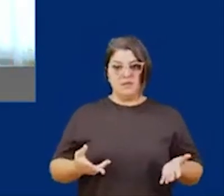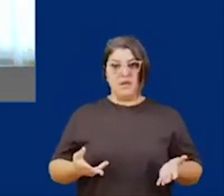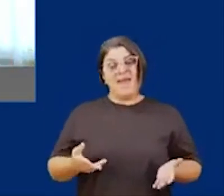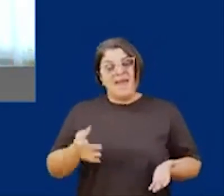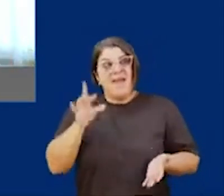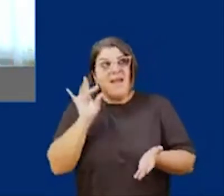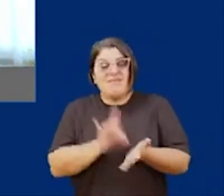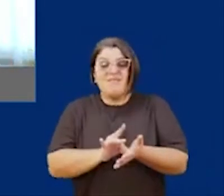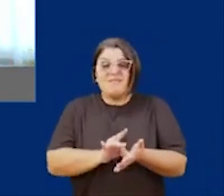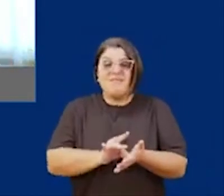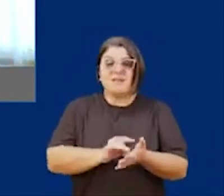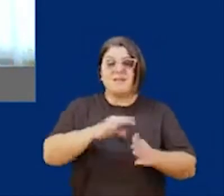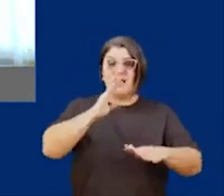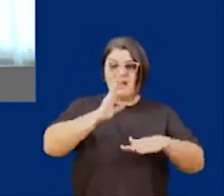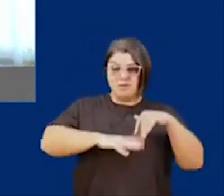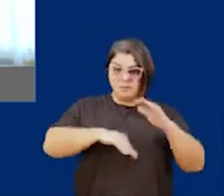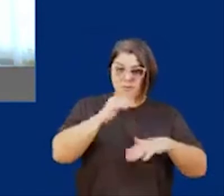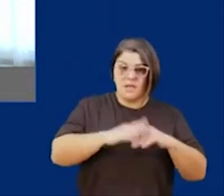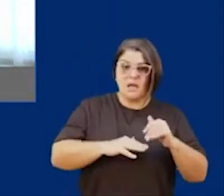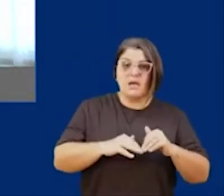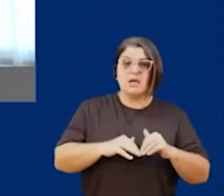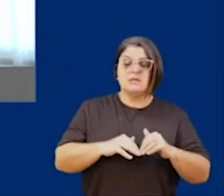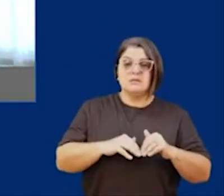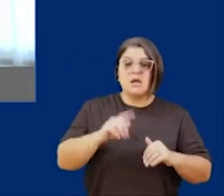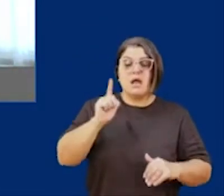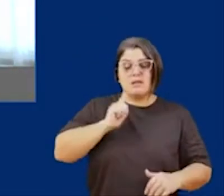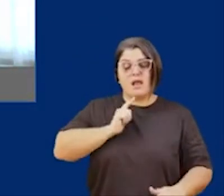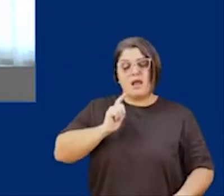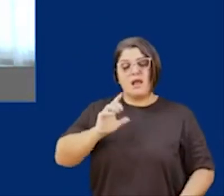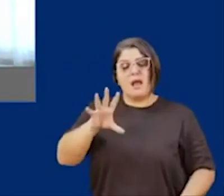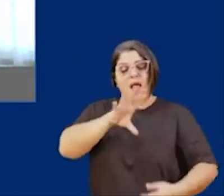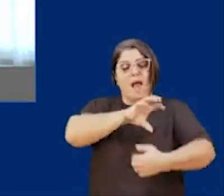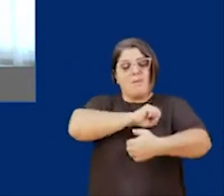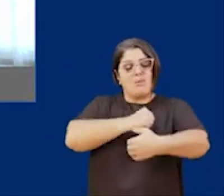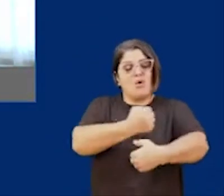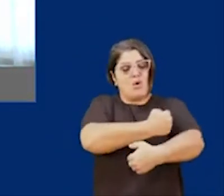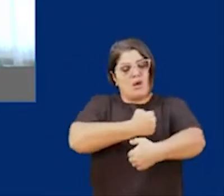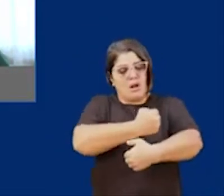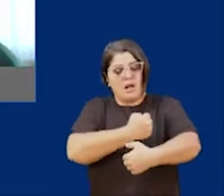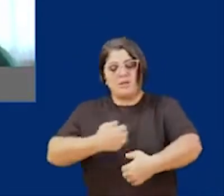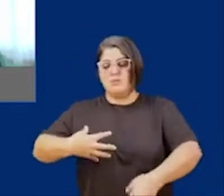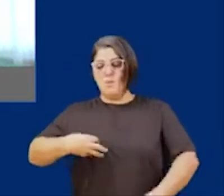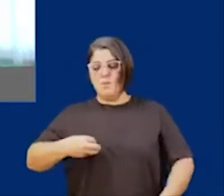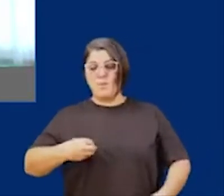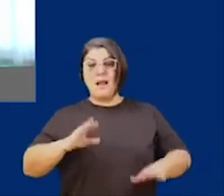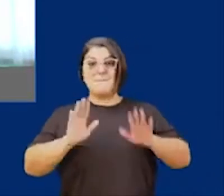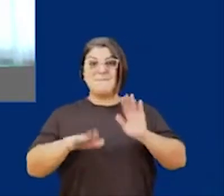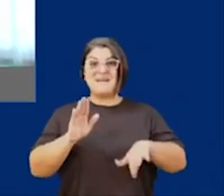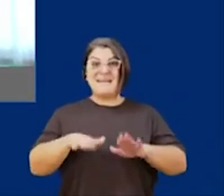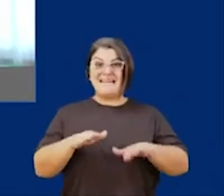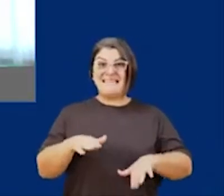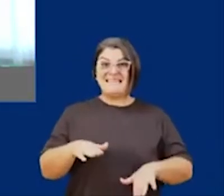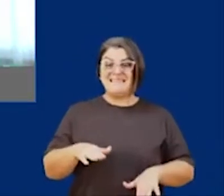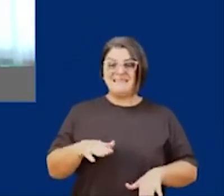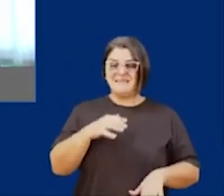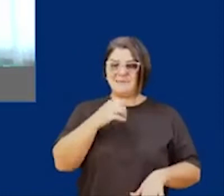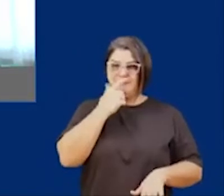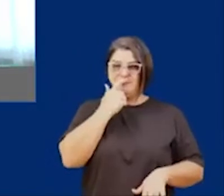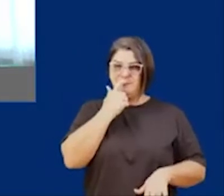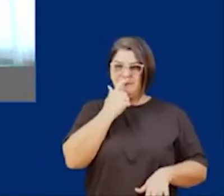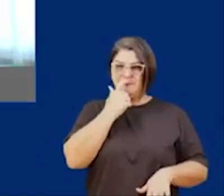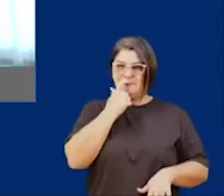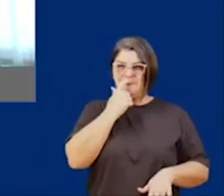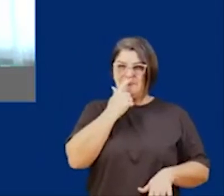você pode praticar momentos amorosos cozinhando e amamentando, mas isso às vezes leva a situação, leva a prática